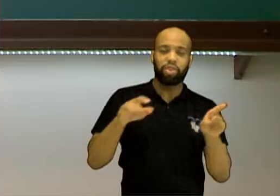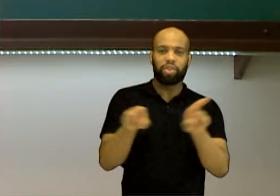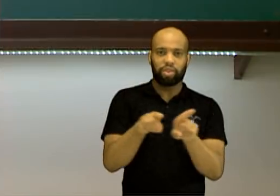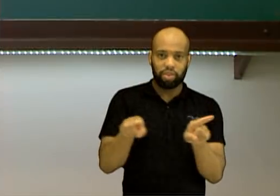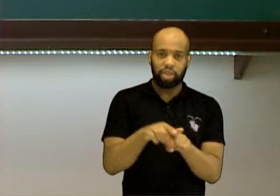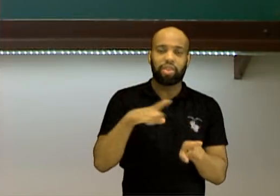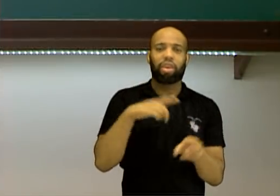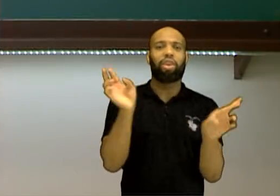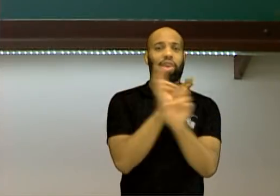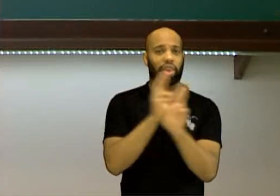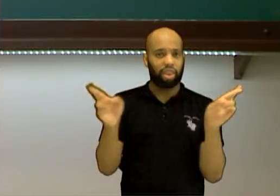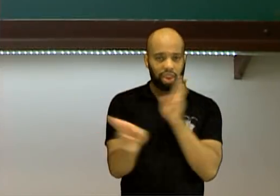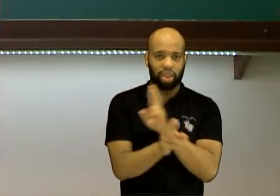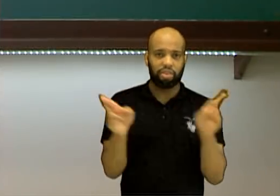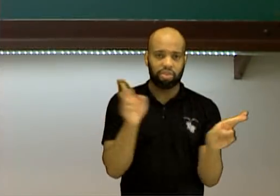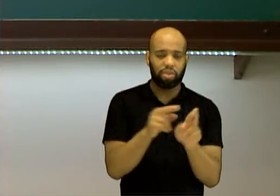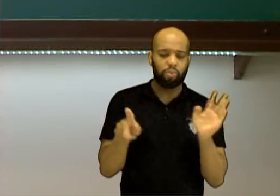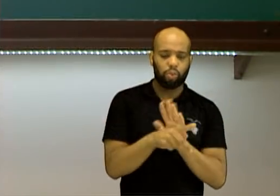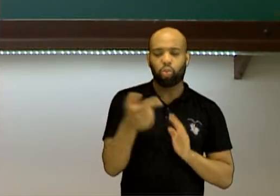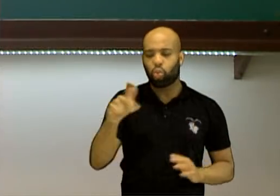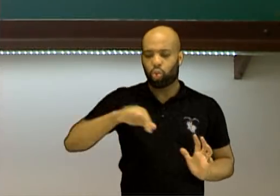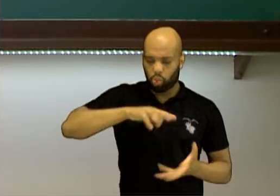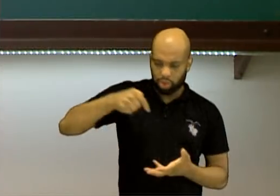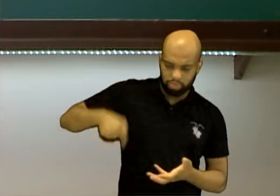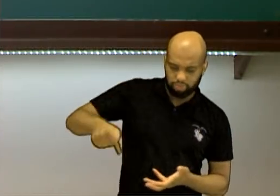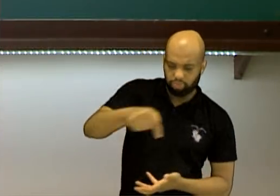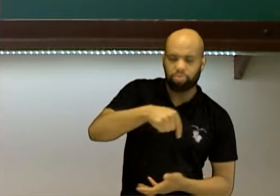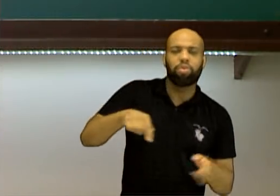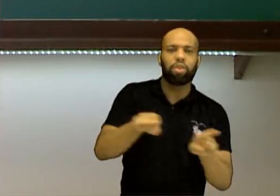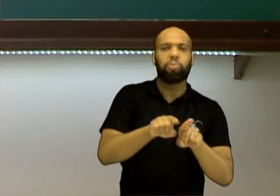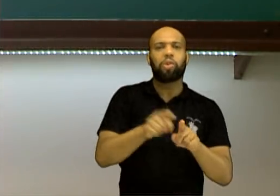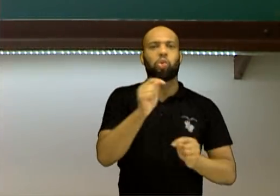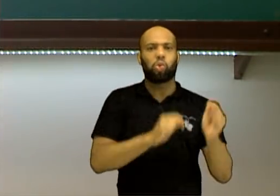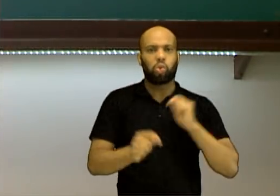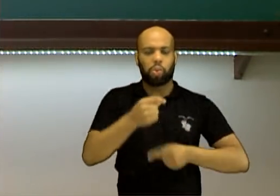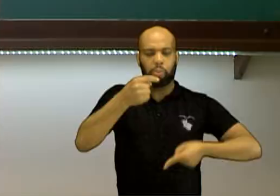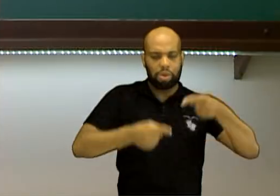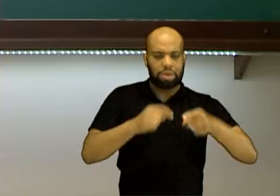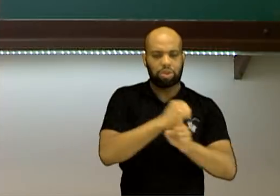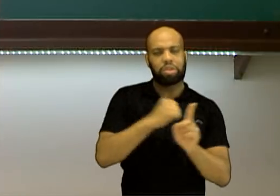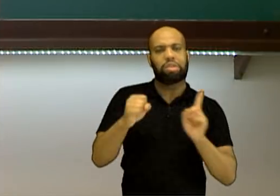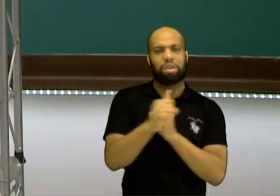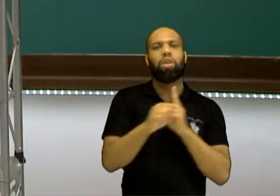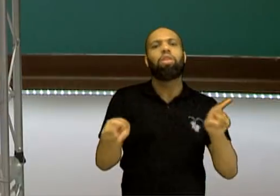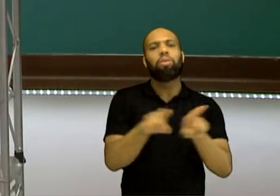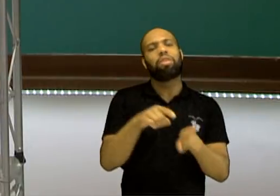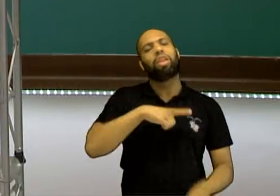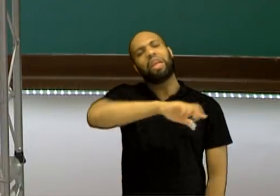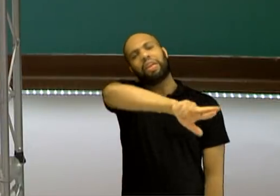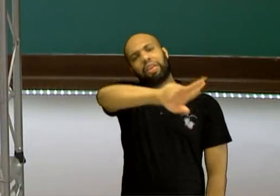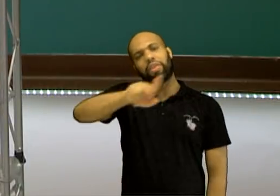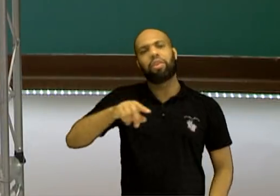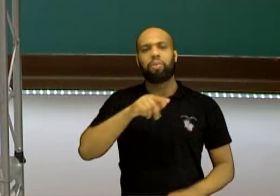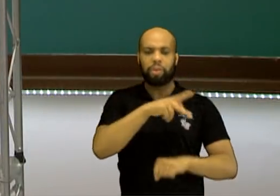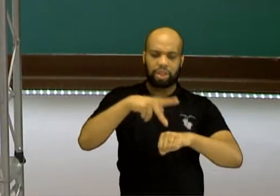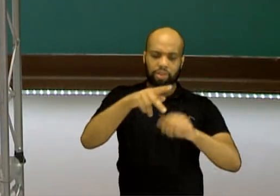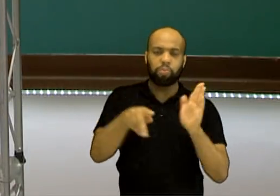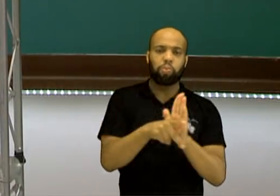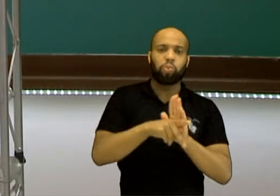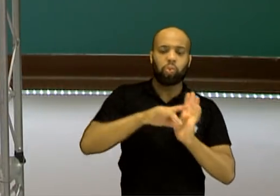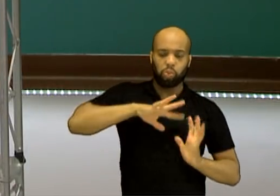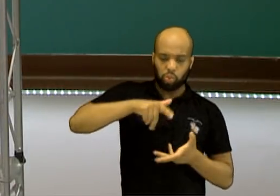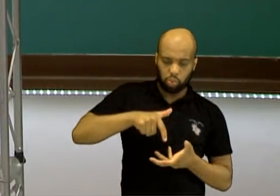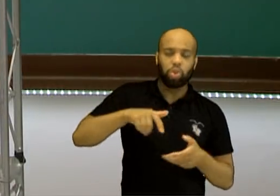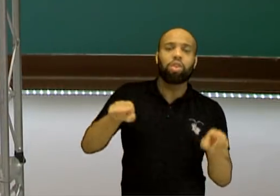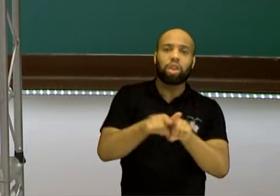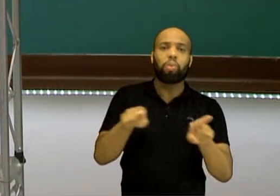temos relações internacionais aí, econômicas, políticas e sociais com muitos países do mundo e somos